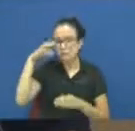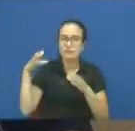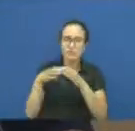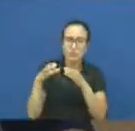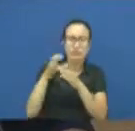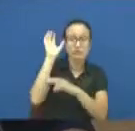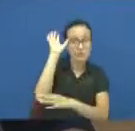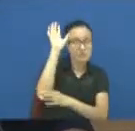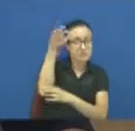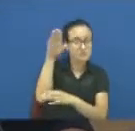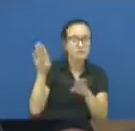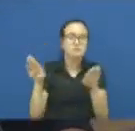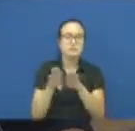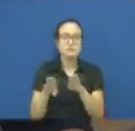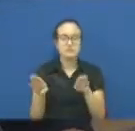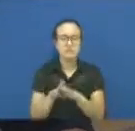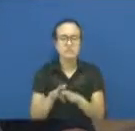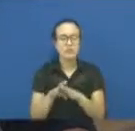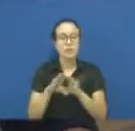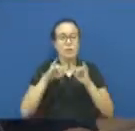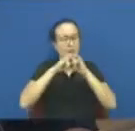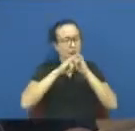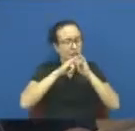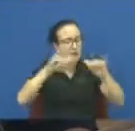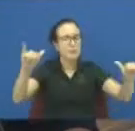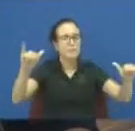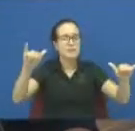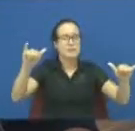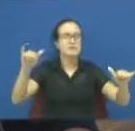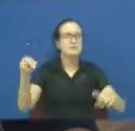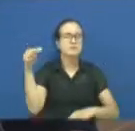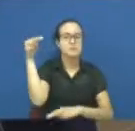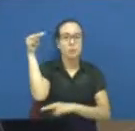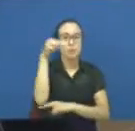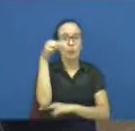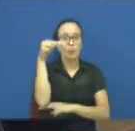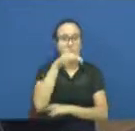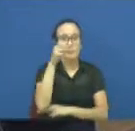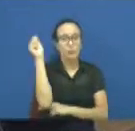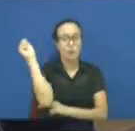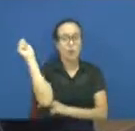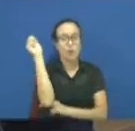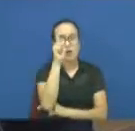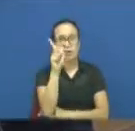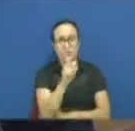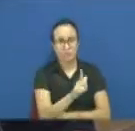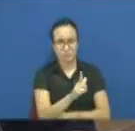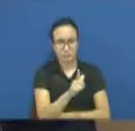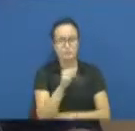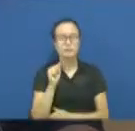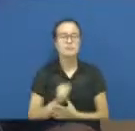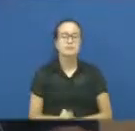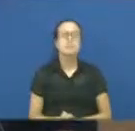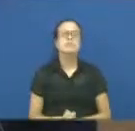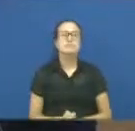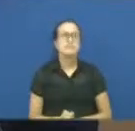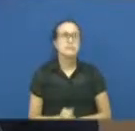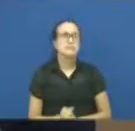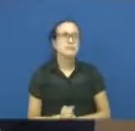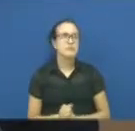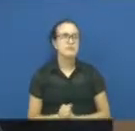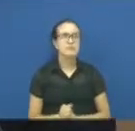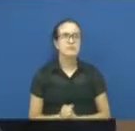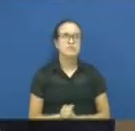do Hospital Frei Galvão, lá da Santa Casa, né? E o apoio da Rede Galo Azul, Estrela e Loja Estrela da Manhã. Então,